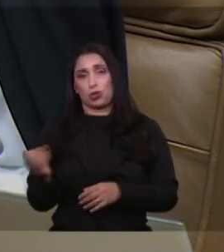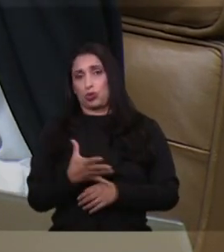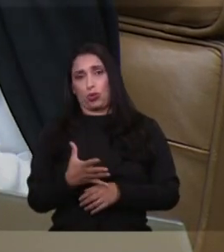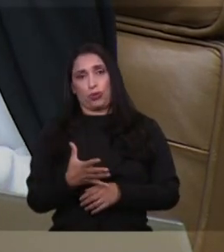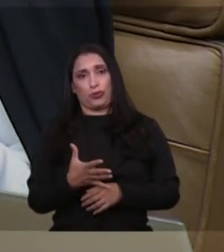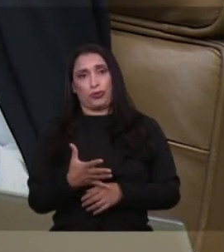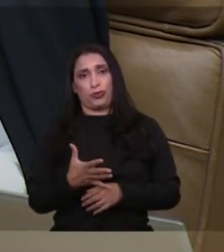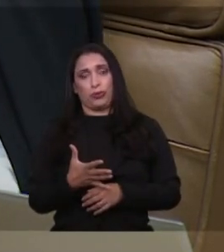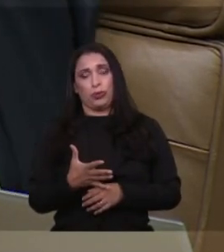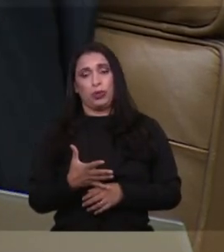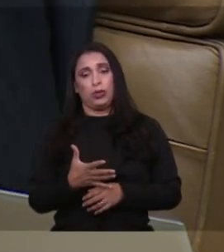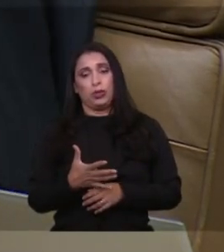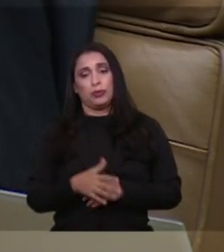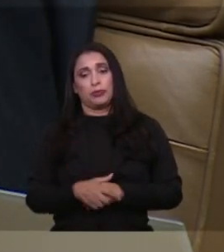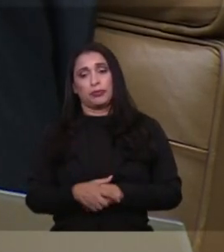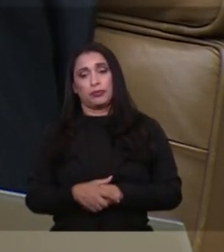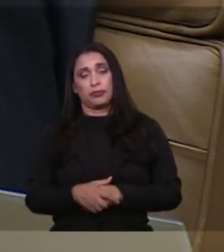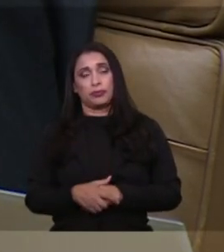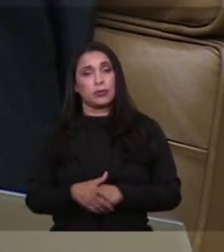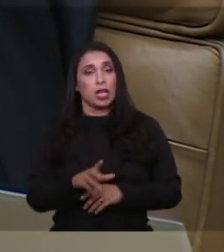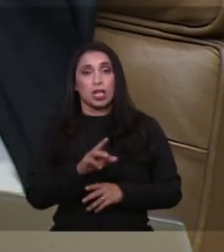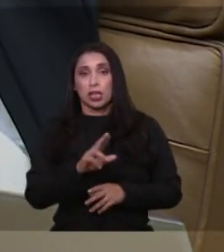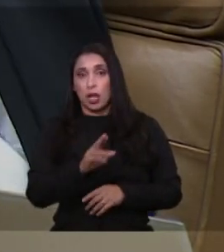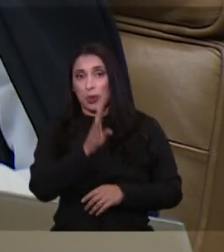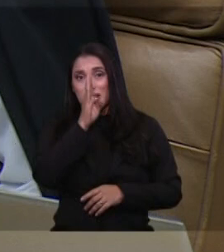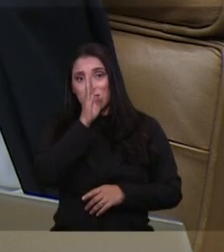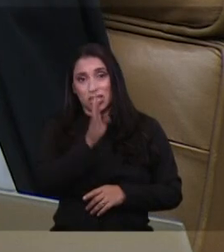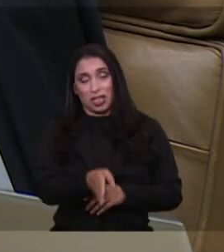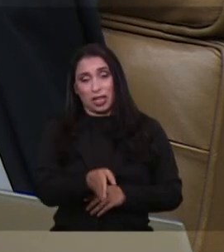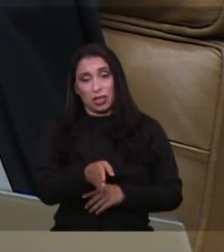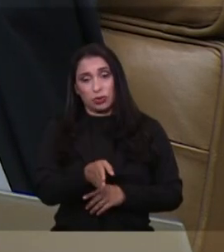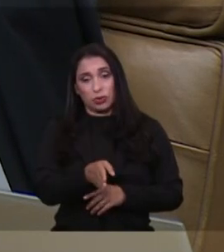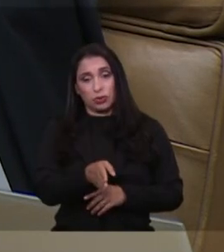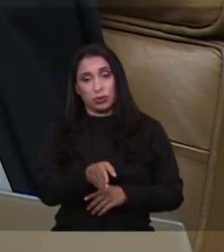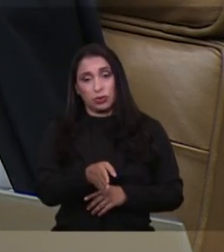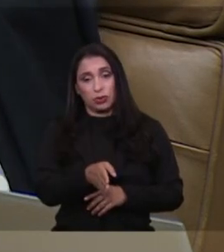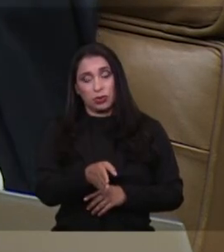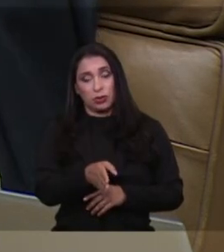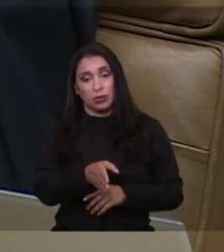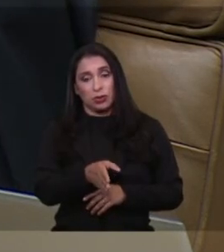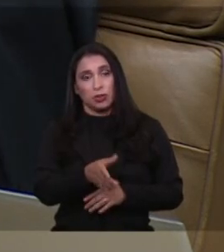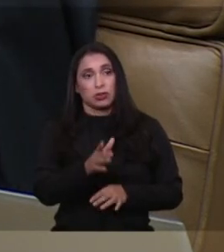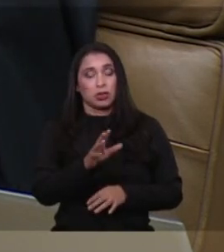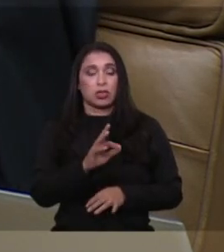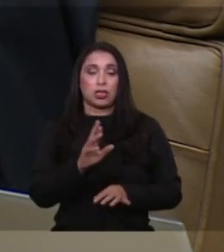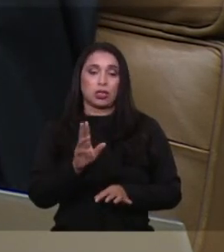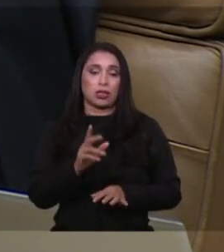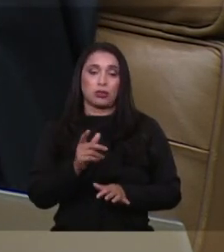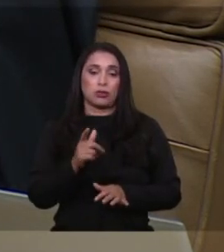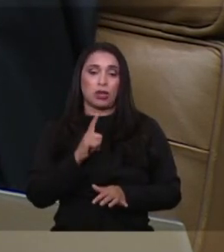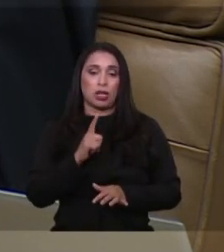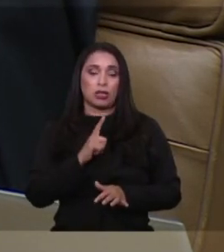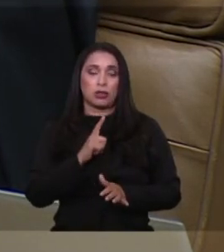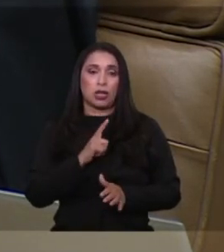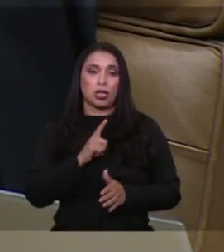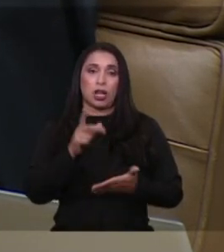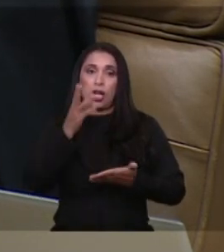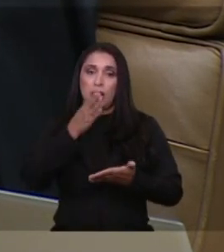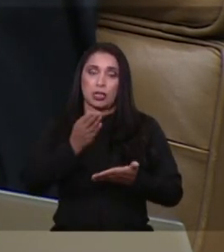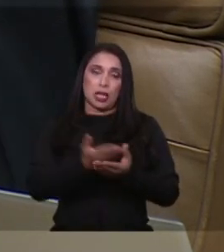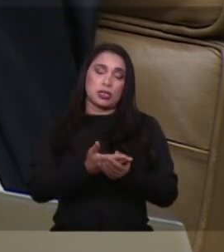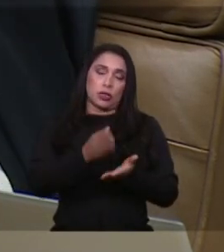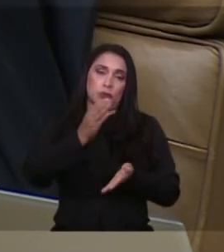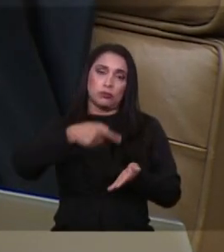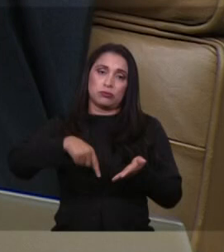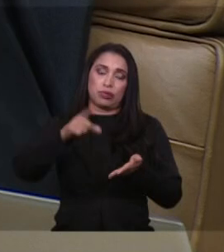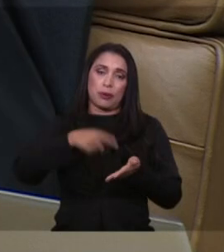que nem é automaticamente o advérbio afastava a impossibilidade absoluta de rescisória, de um